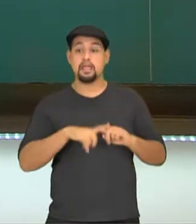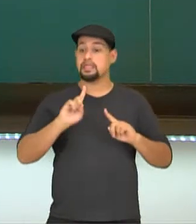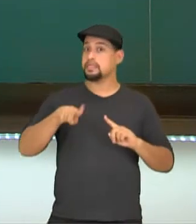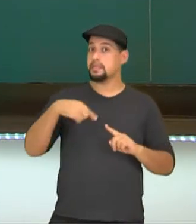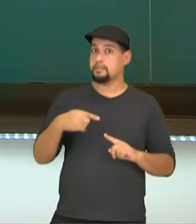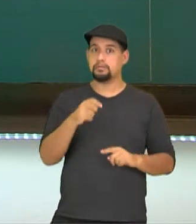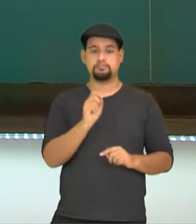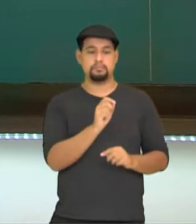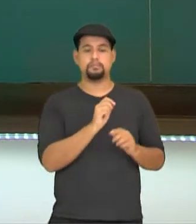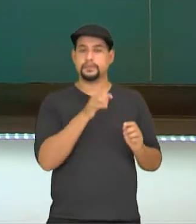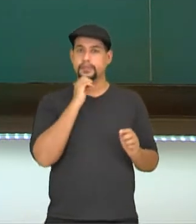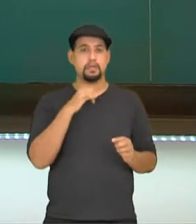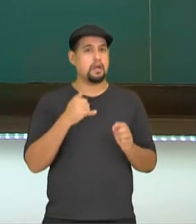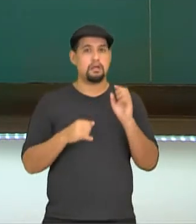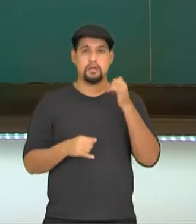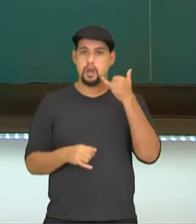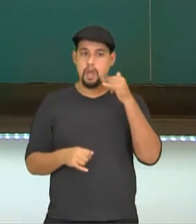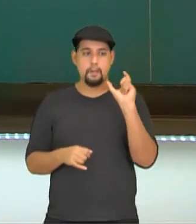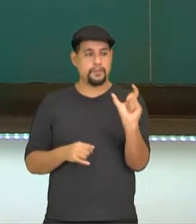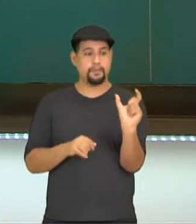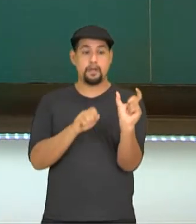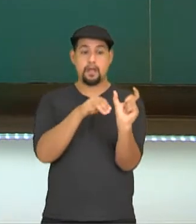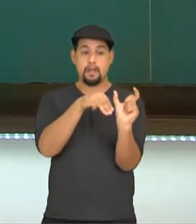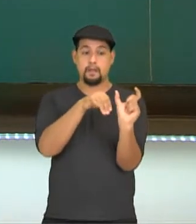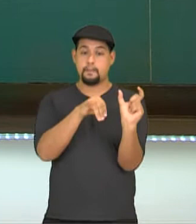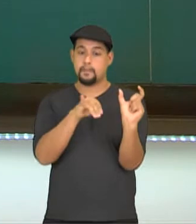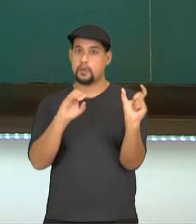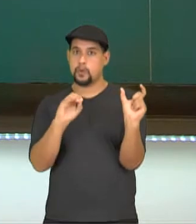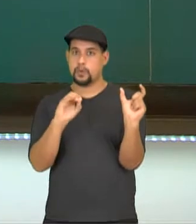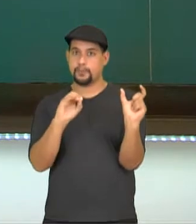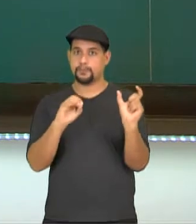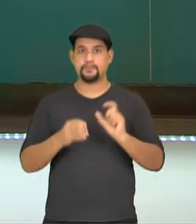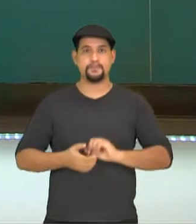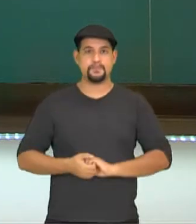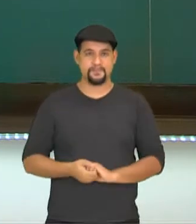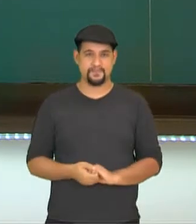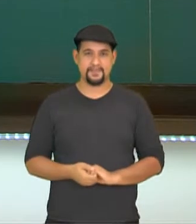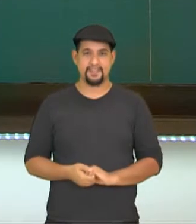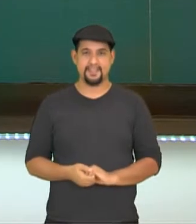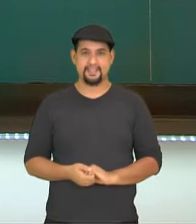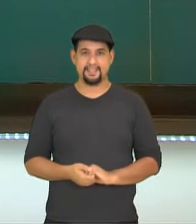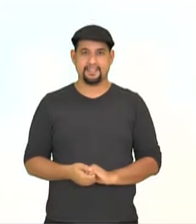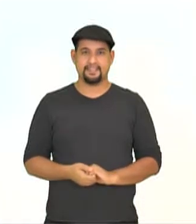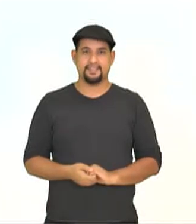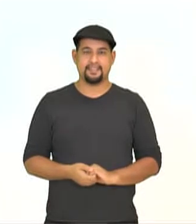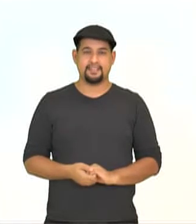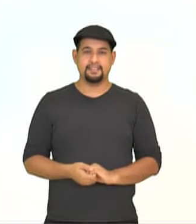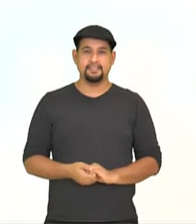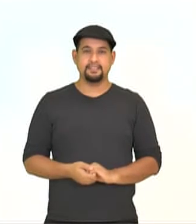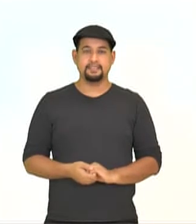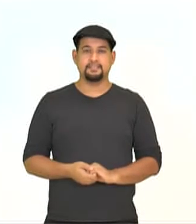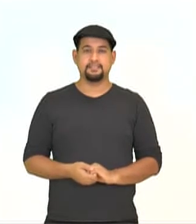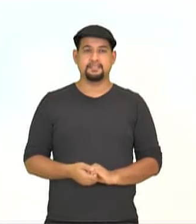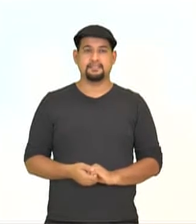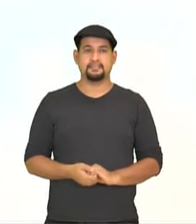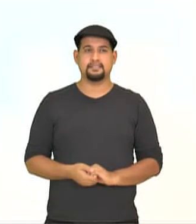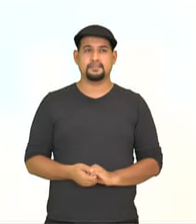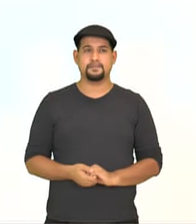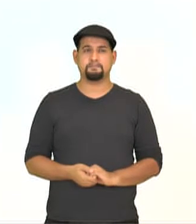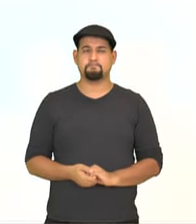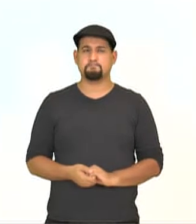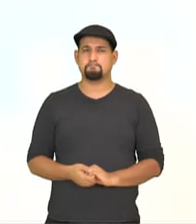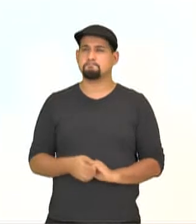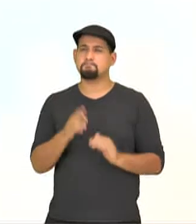do substantivo, em finais de frase, vamos utilizar mio. Bien? Adelante. A ler.